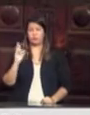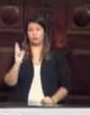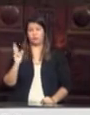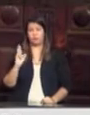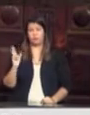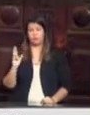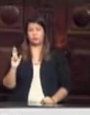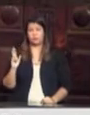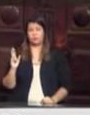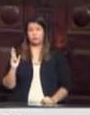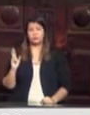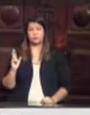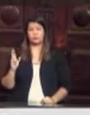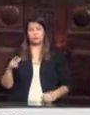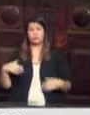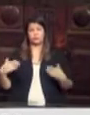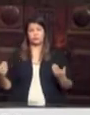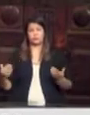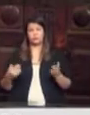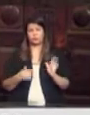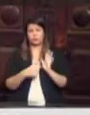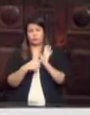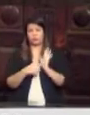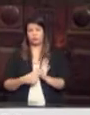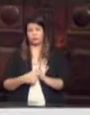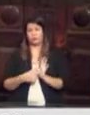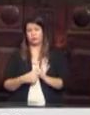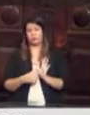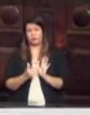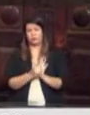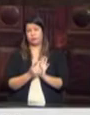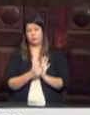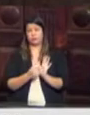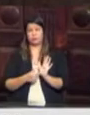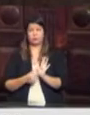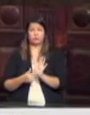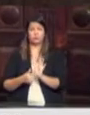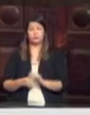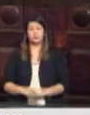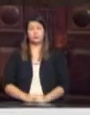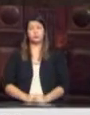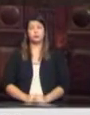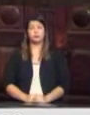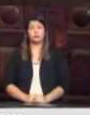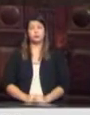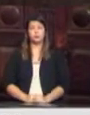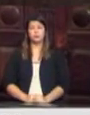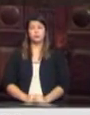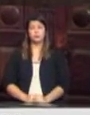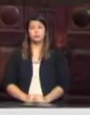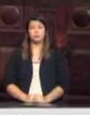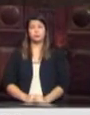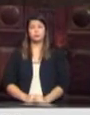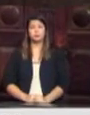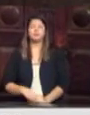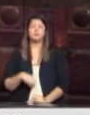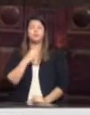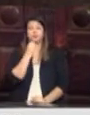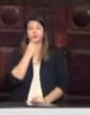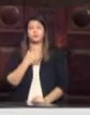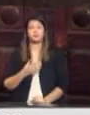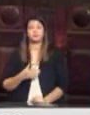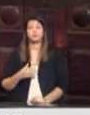inconstitucionalidade e está aqui a tramitação no Tribunal de Justiça. Bom, enquanto